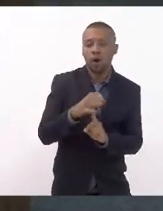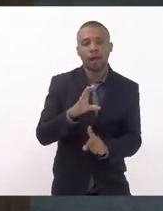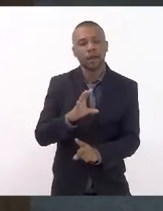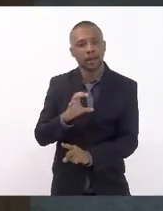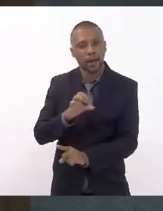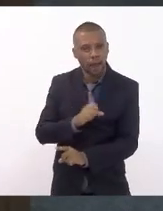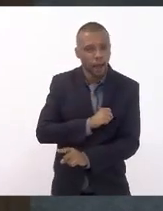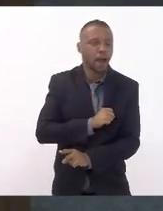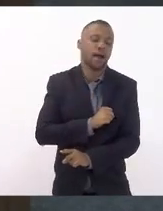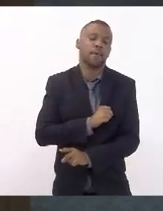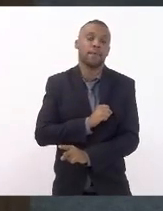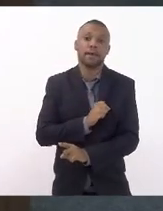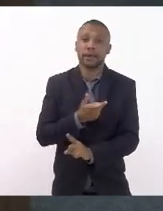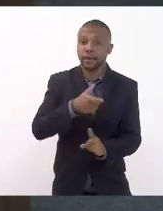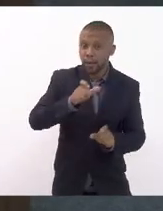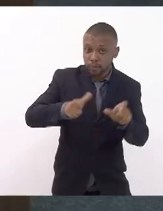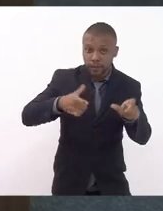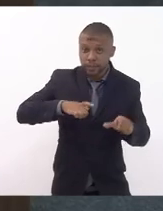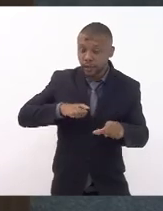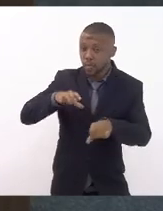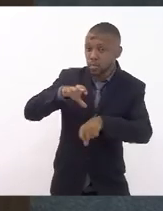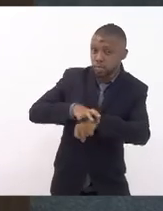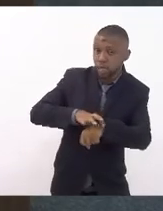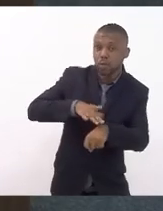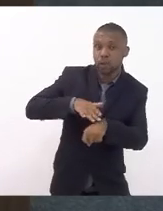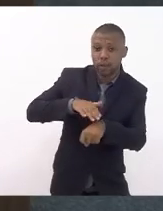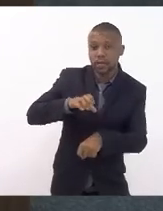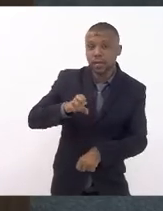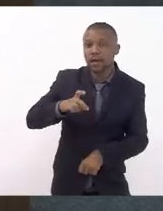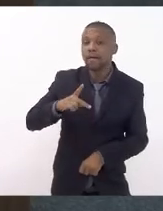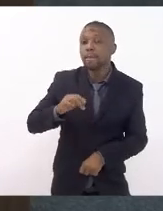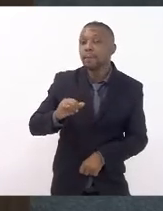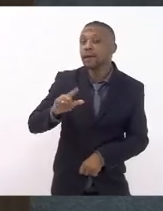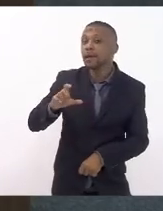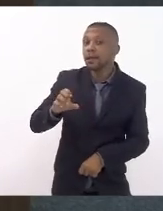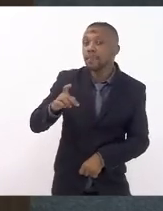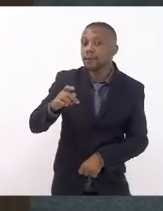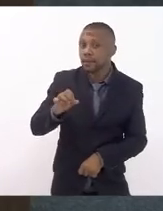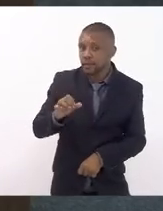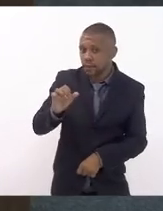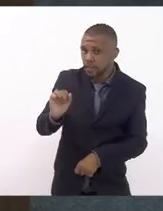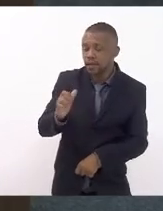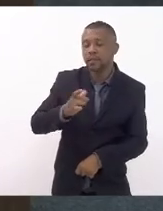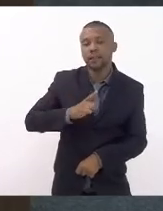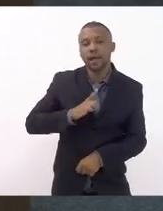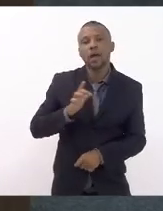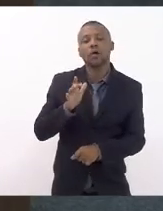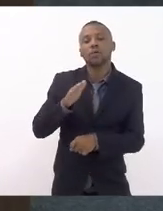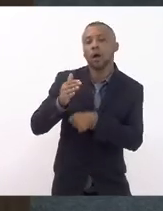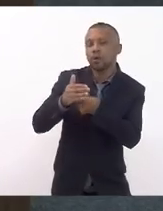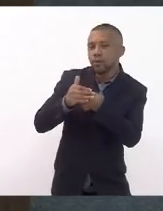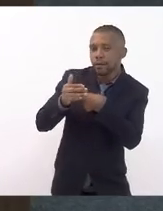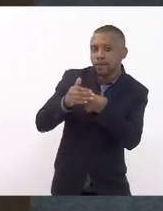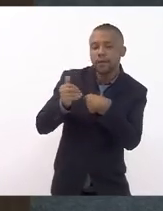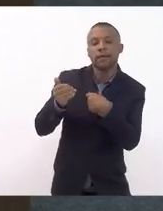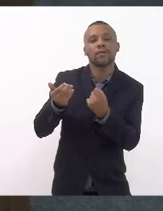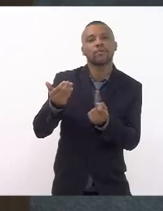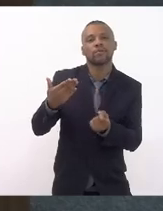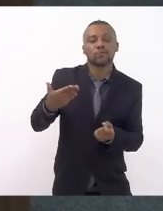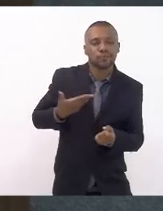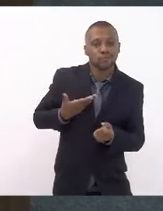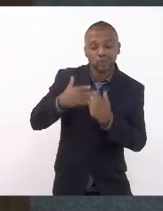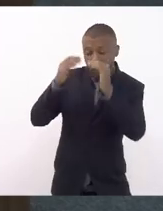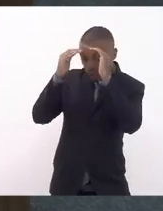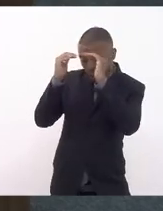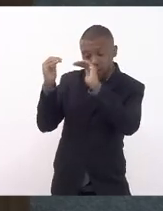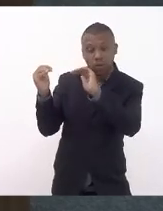que as pessoas com epilepsia possam ter o nosso afeto, o nosso carinho e nosso respeito. Então, agradecer aos deputados